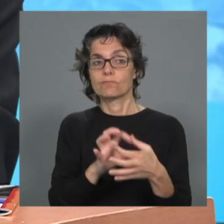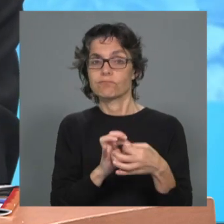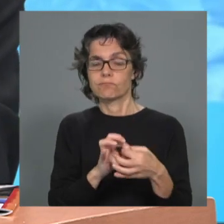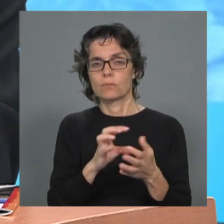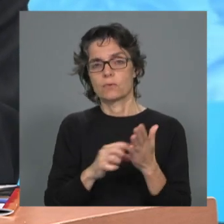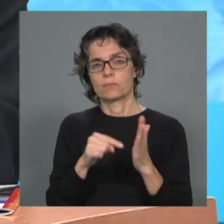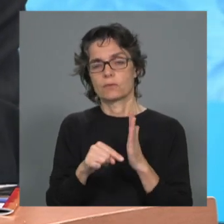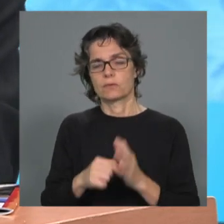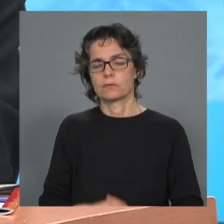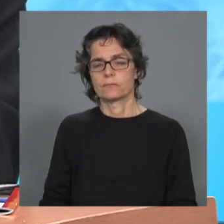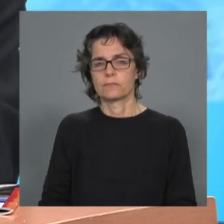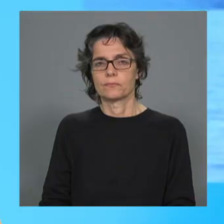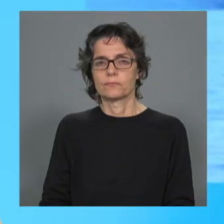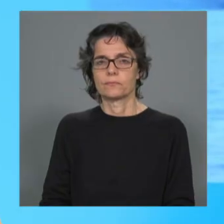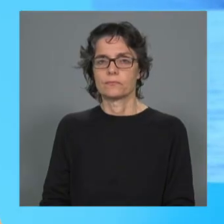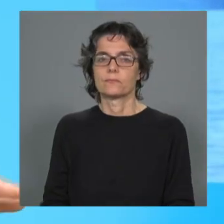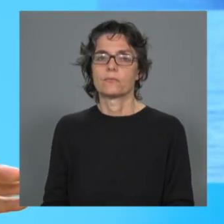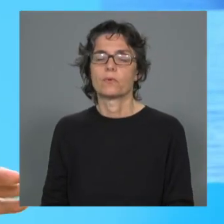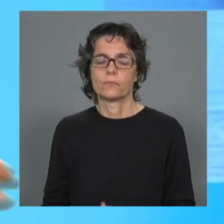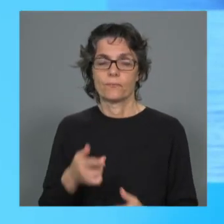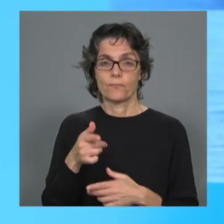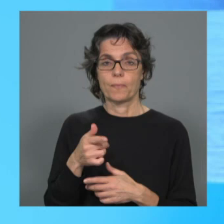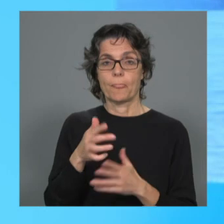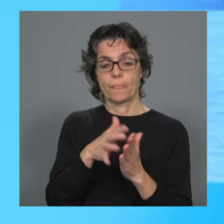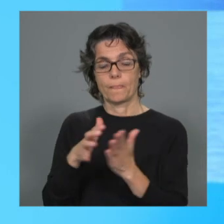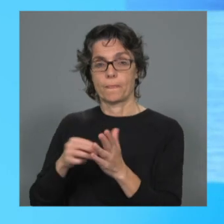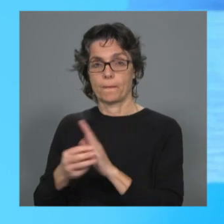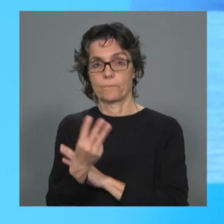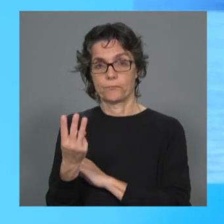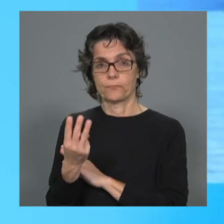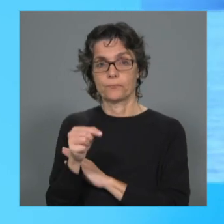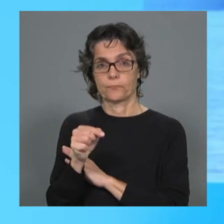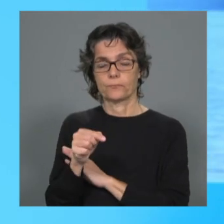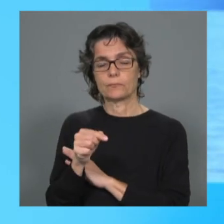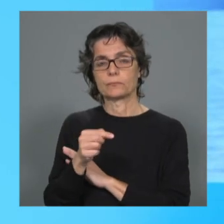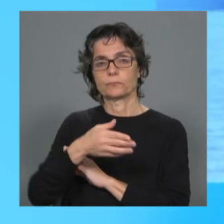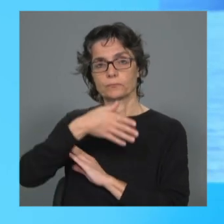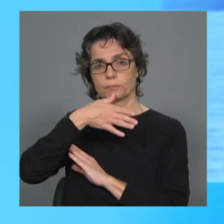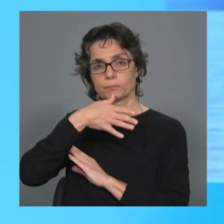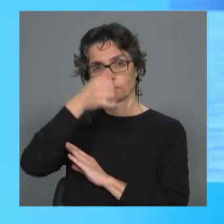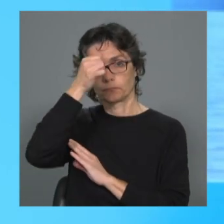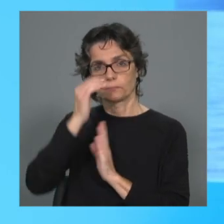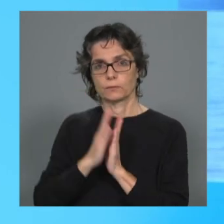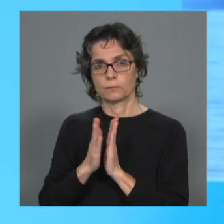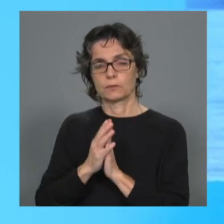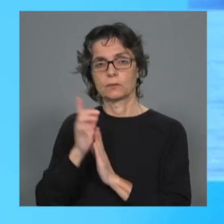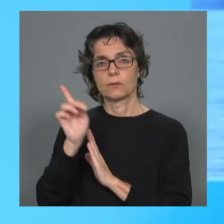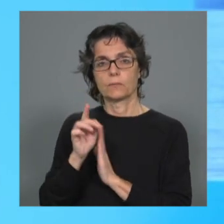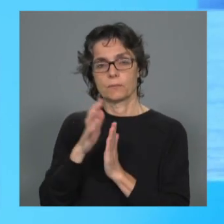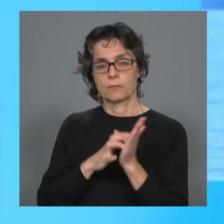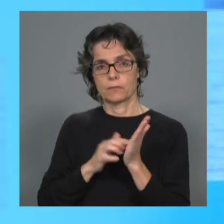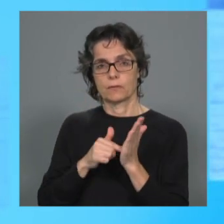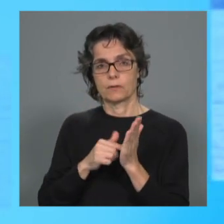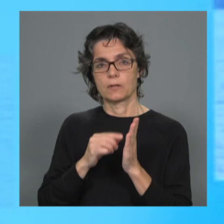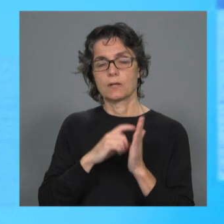capítulo. Nesta análise que fazemos aos 3 textos, que são lidos nas Eucaristias deste domingo, passemos à primeira leitura,